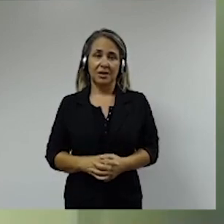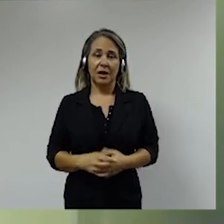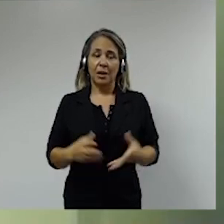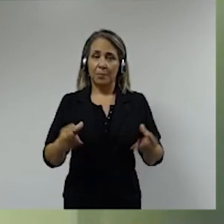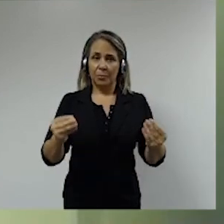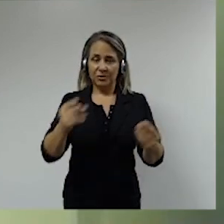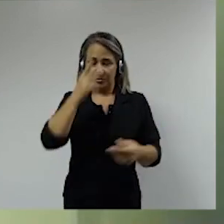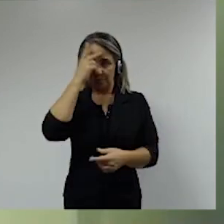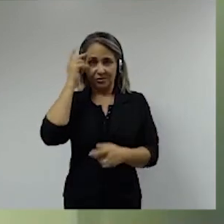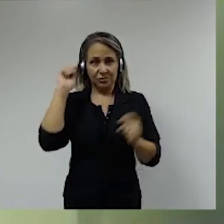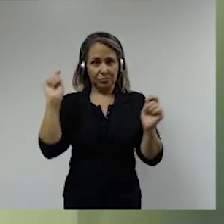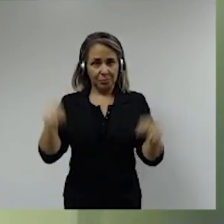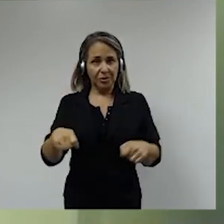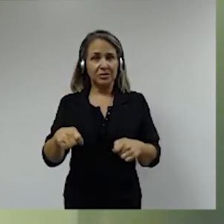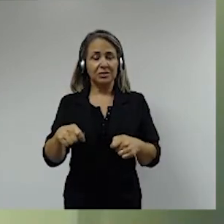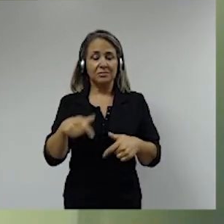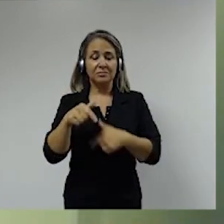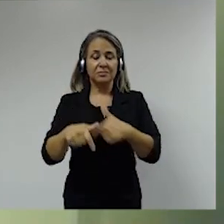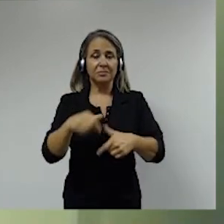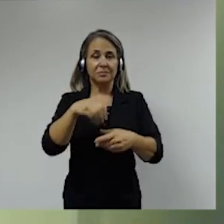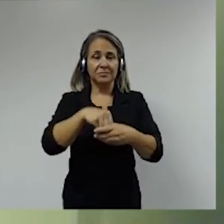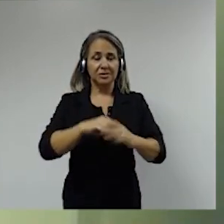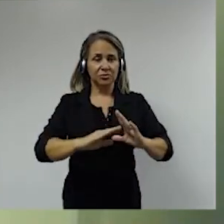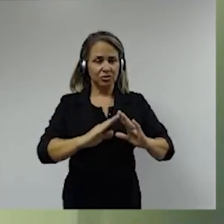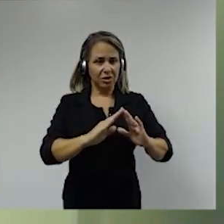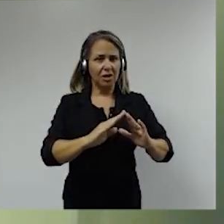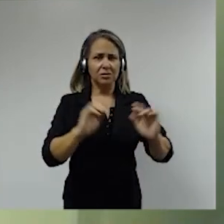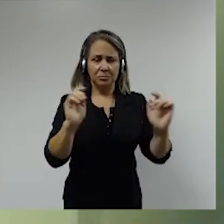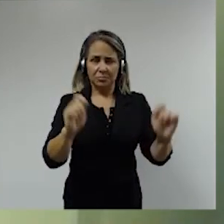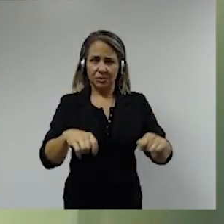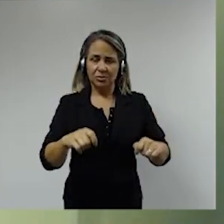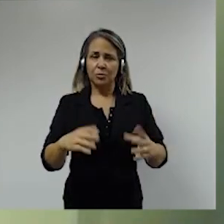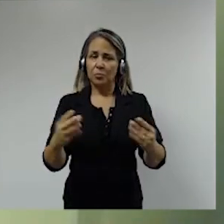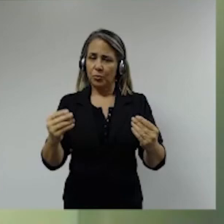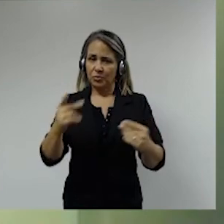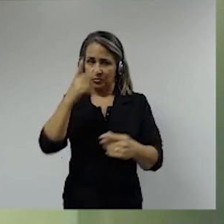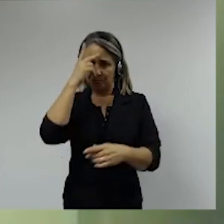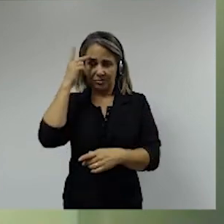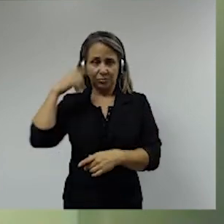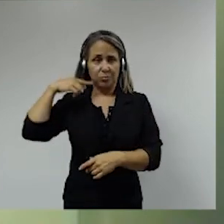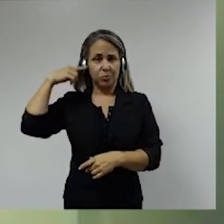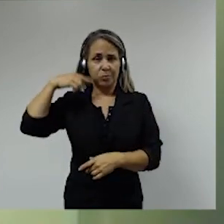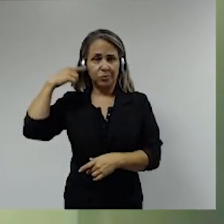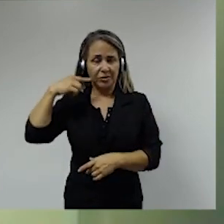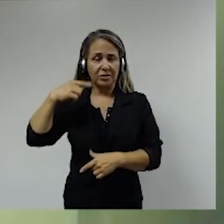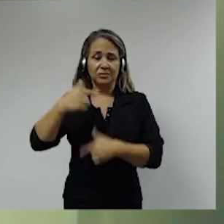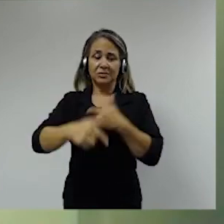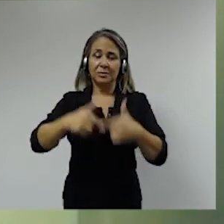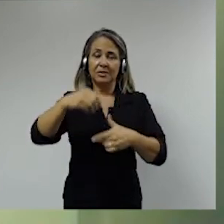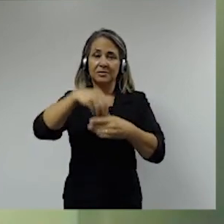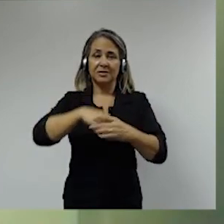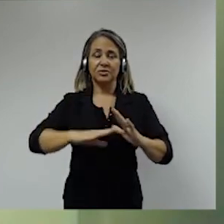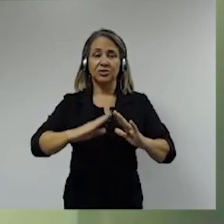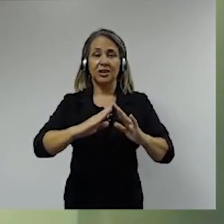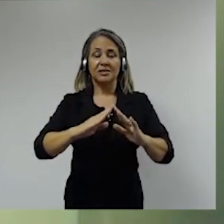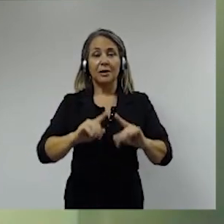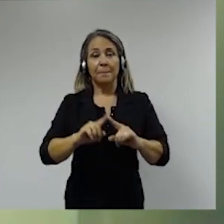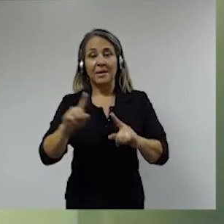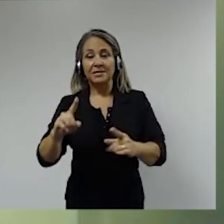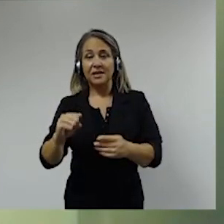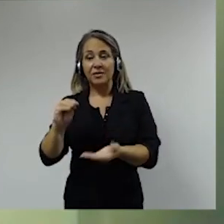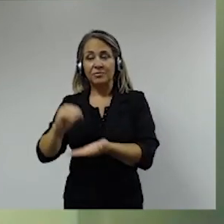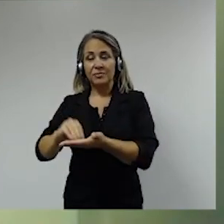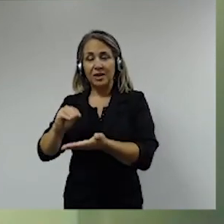Muita gente pode trabalhar home office. Claro, muitos advogados estão trabalhando home office. Mas essa ausência